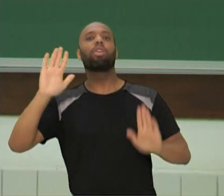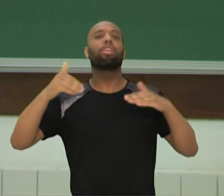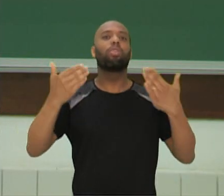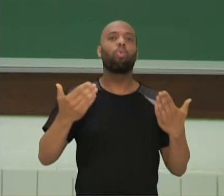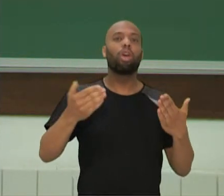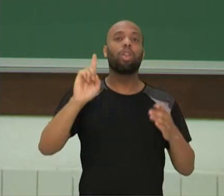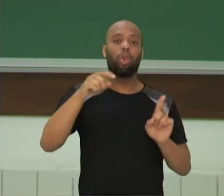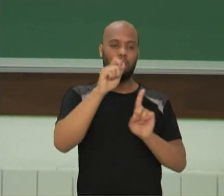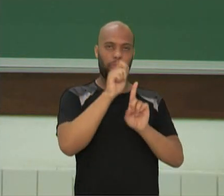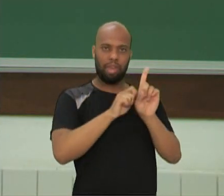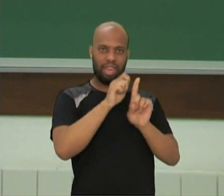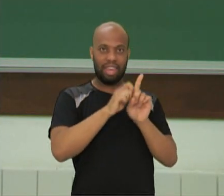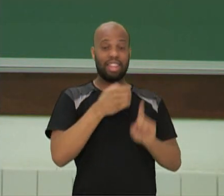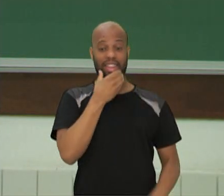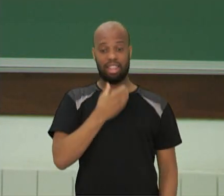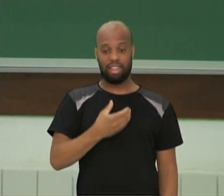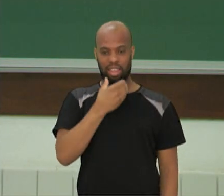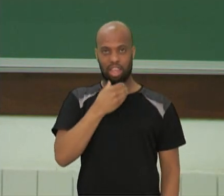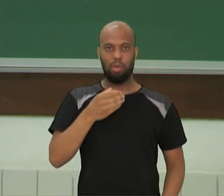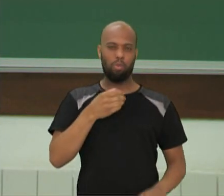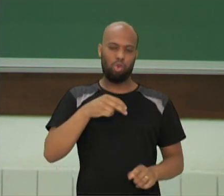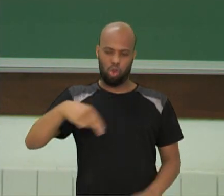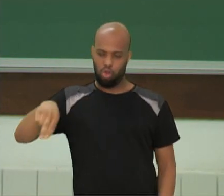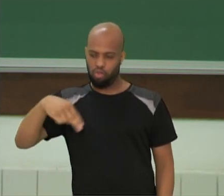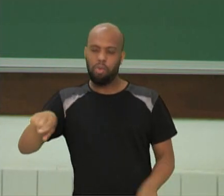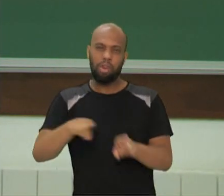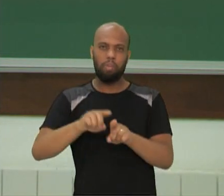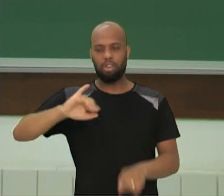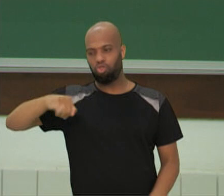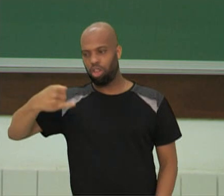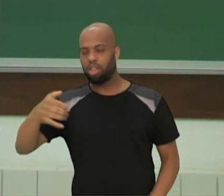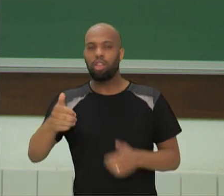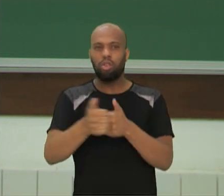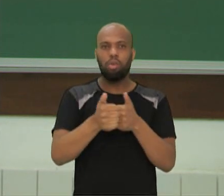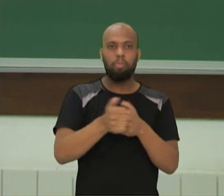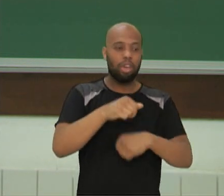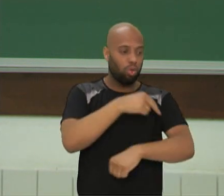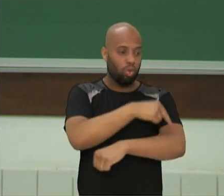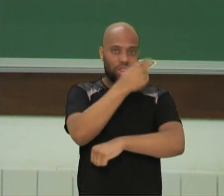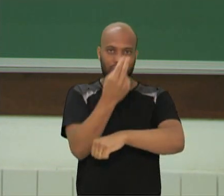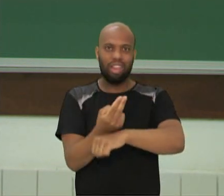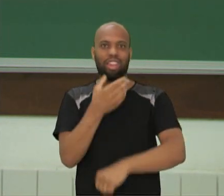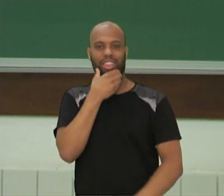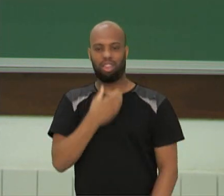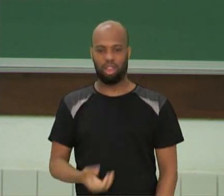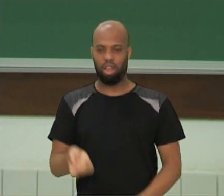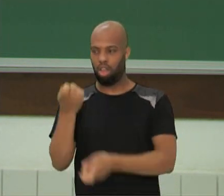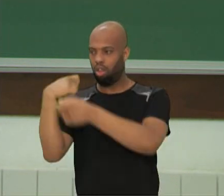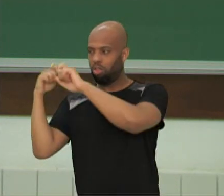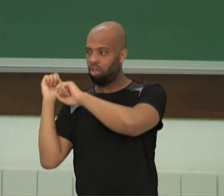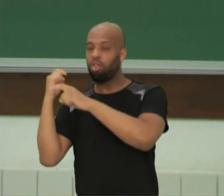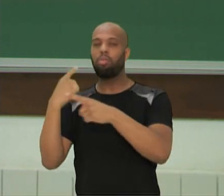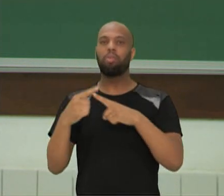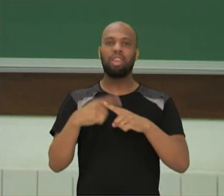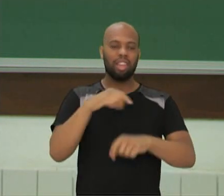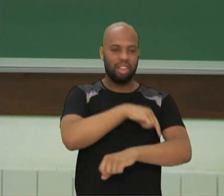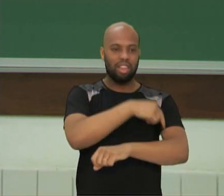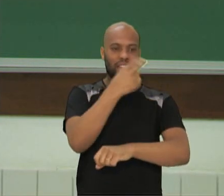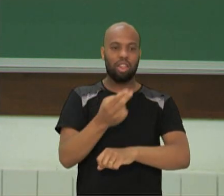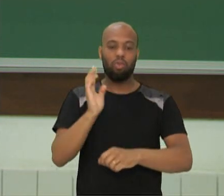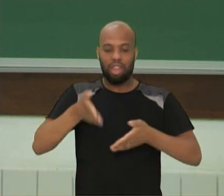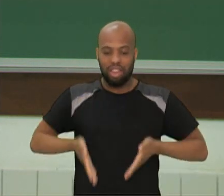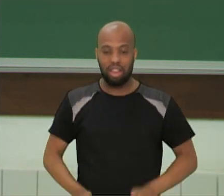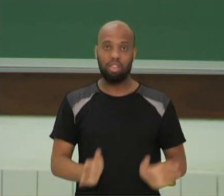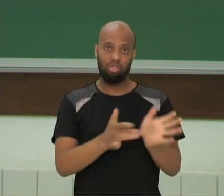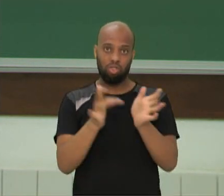geralmente nos meses de dezembro, novembro e janeiro, próximos ao Natal. Natal, nascimento do